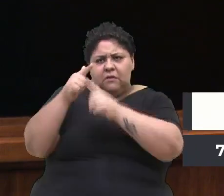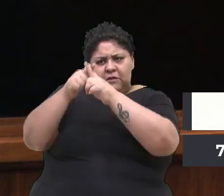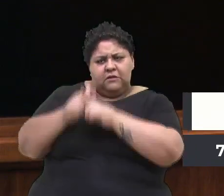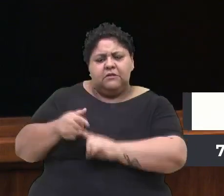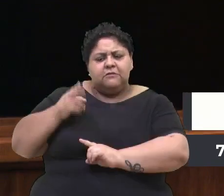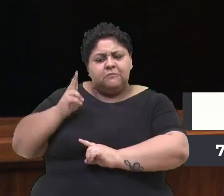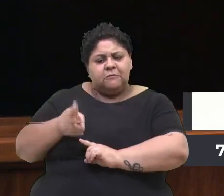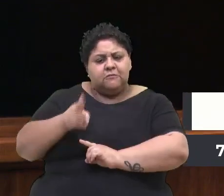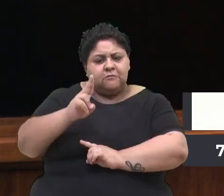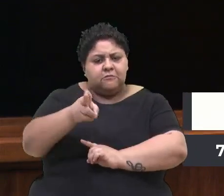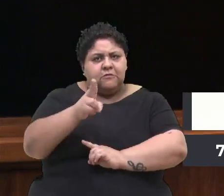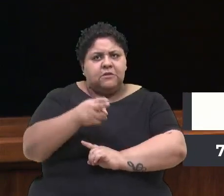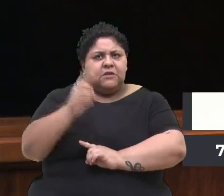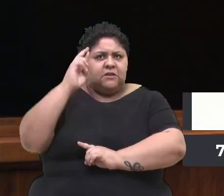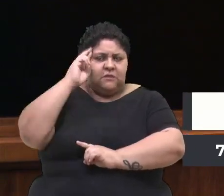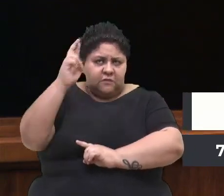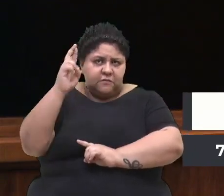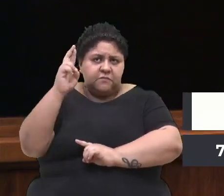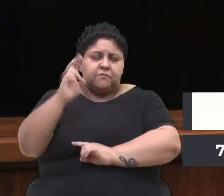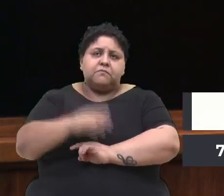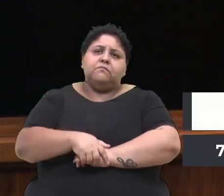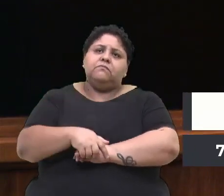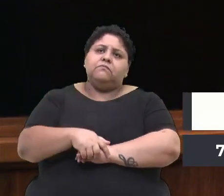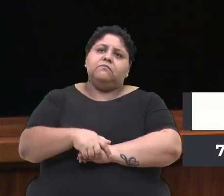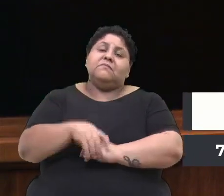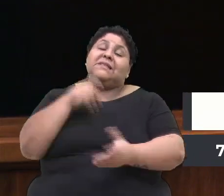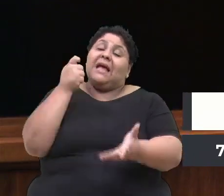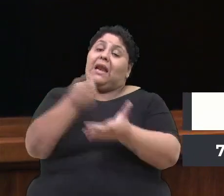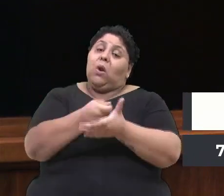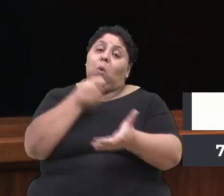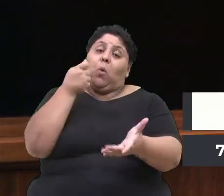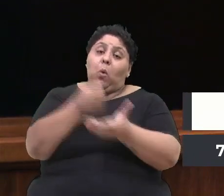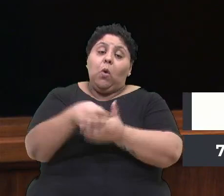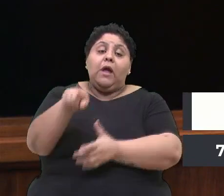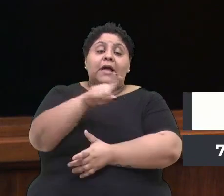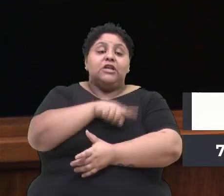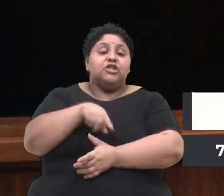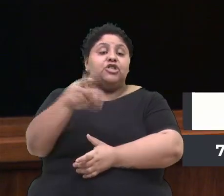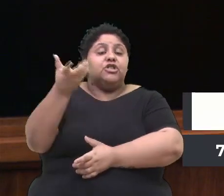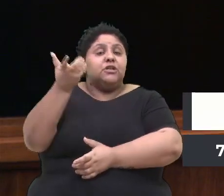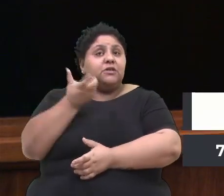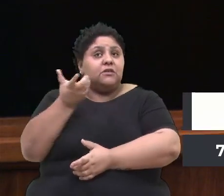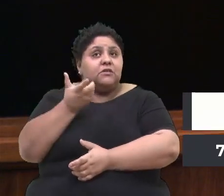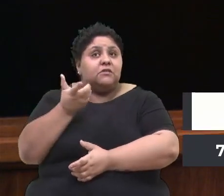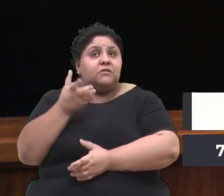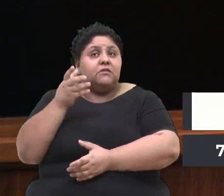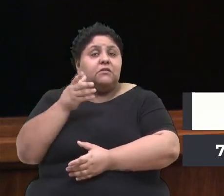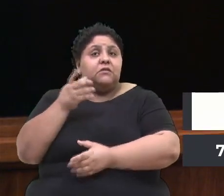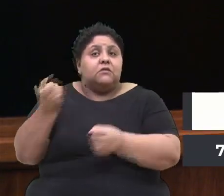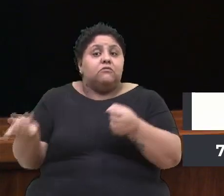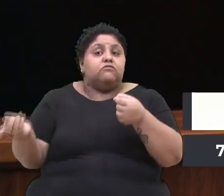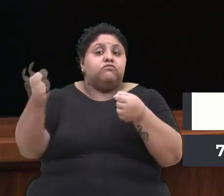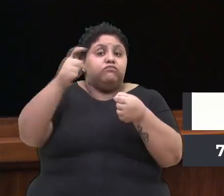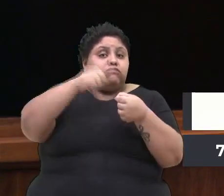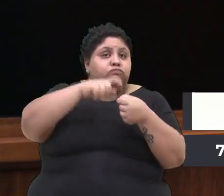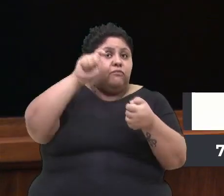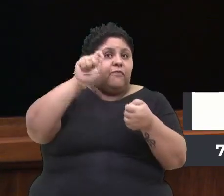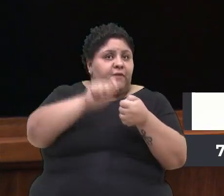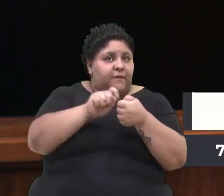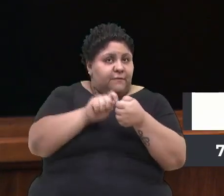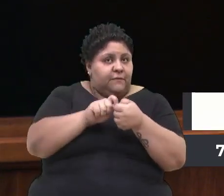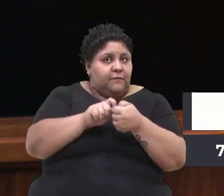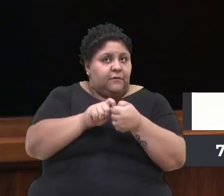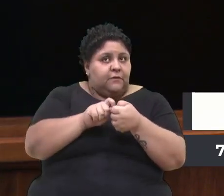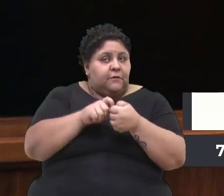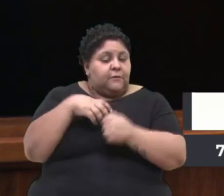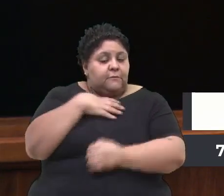estando ou não na direção, sempre na luta, a gente busca que as reposições sejam feitas. E nesse